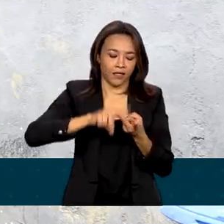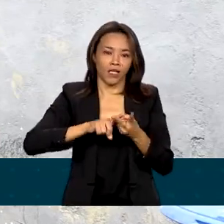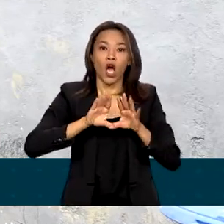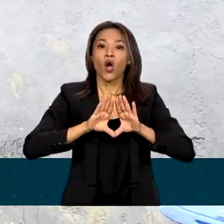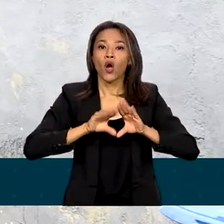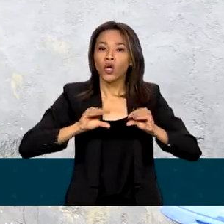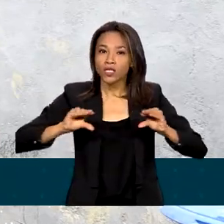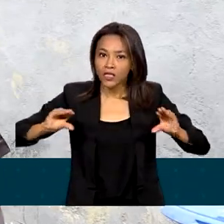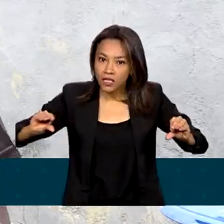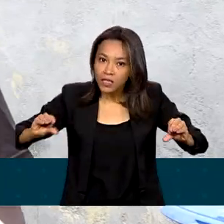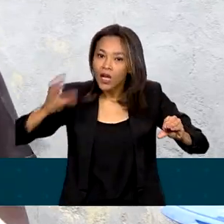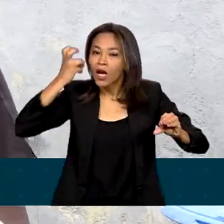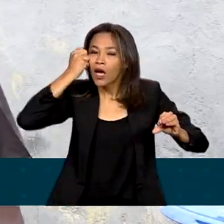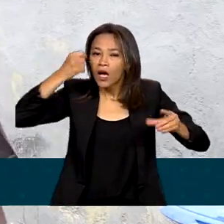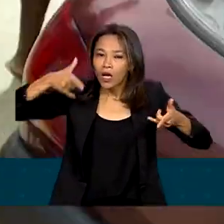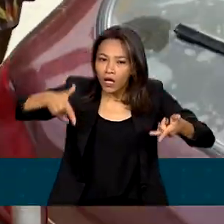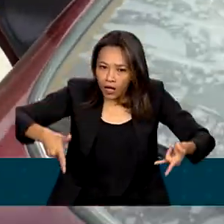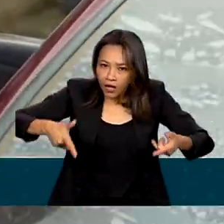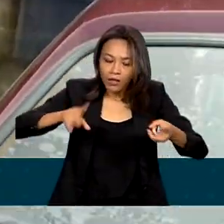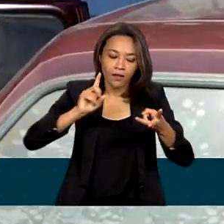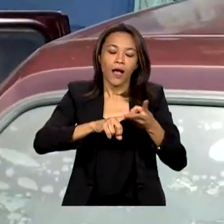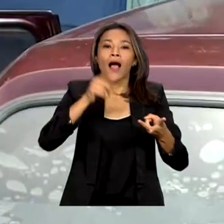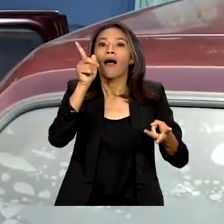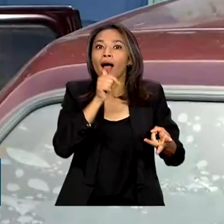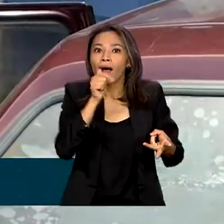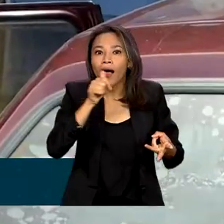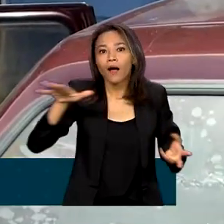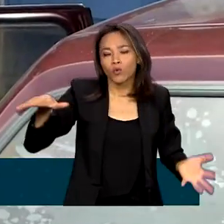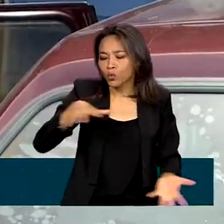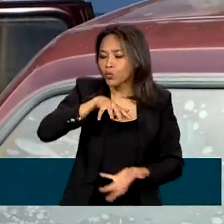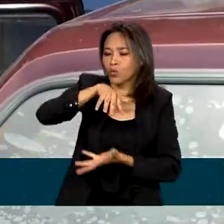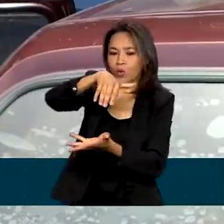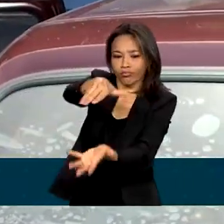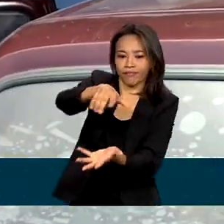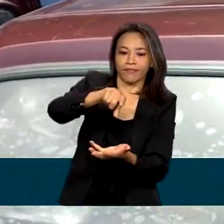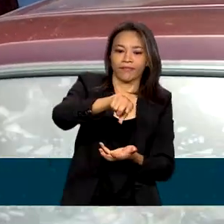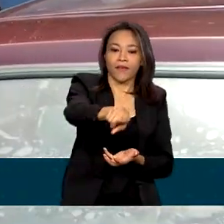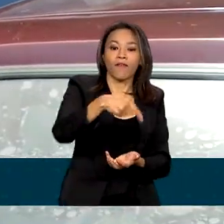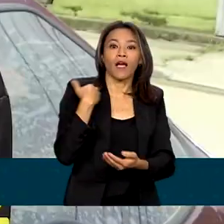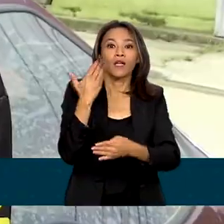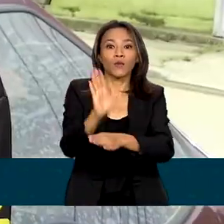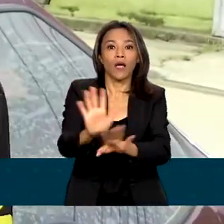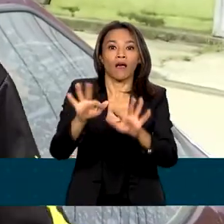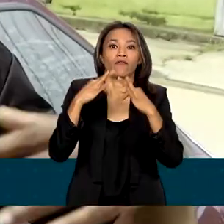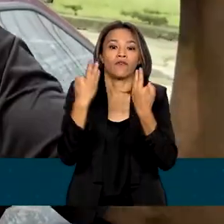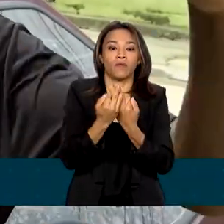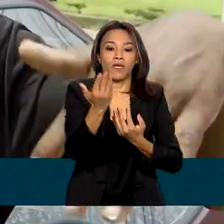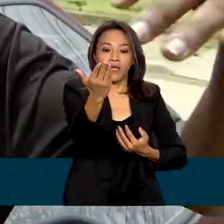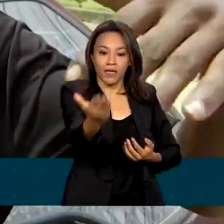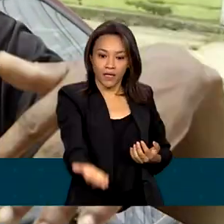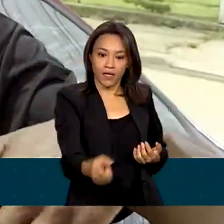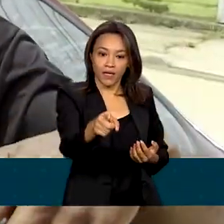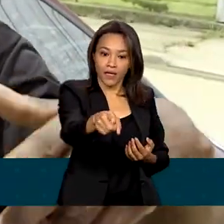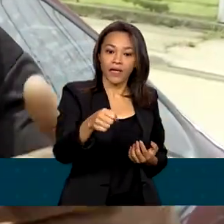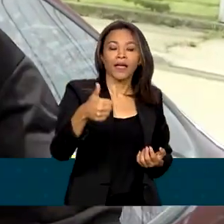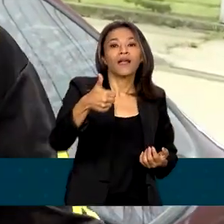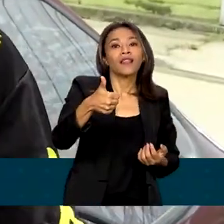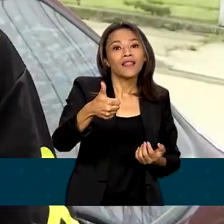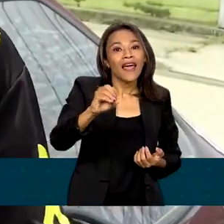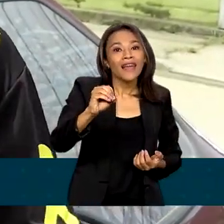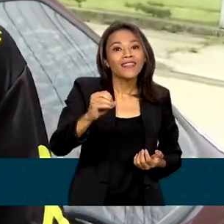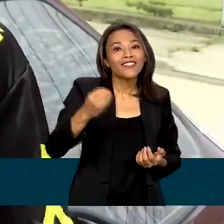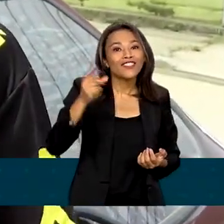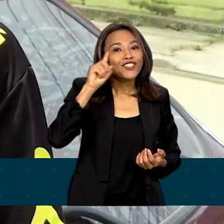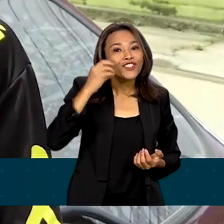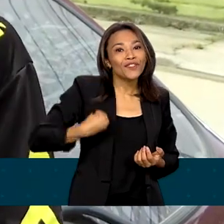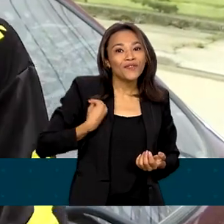estamos trazendo muita água mineral. Os mantimentos vão ajudar a família do Gilberto, pai de uma criança com 10 dias de vida, que teve